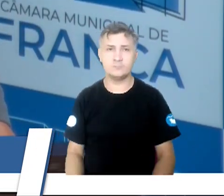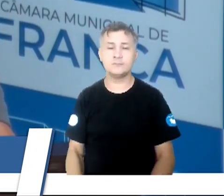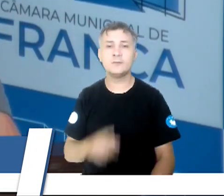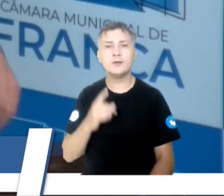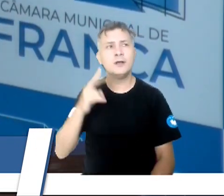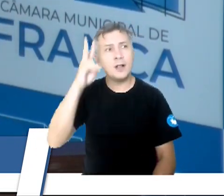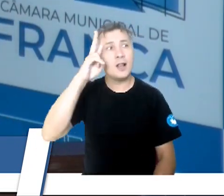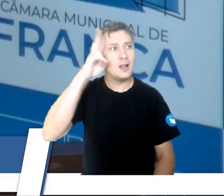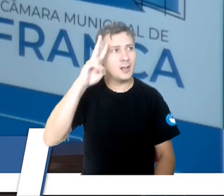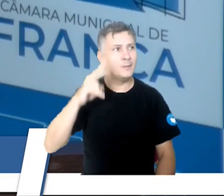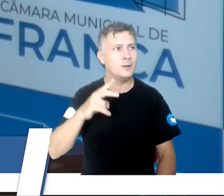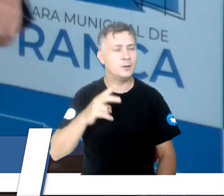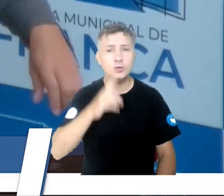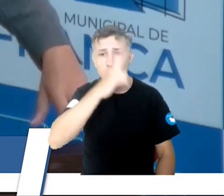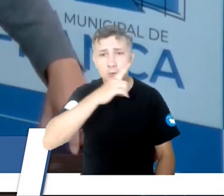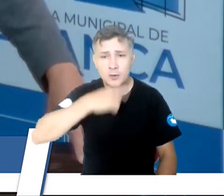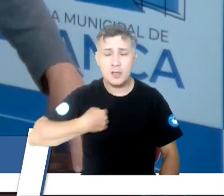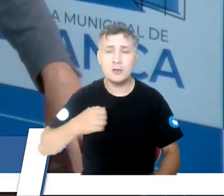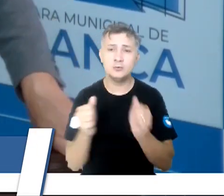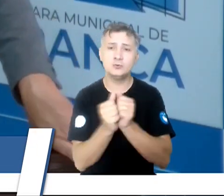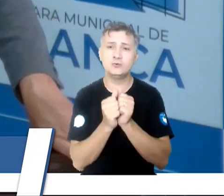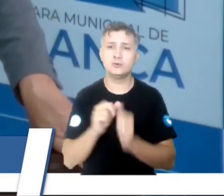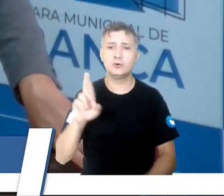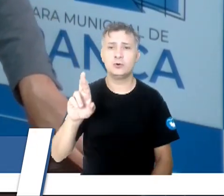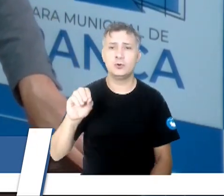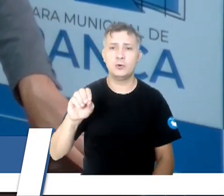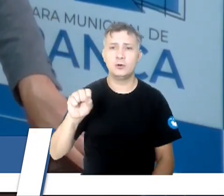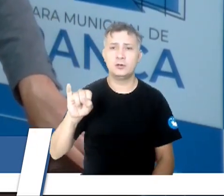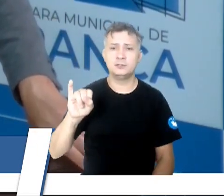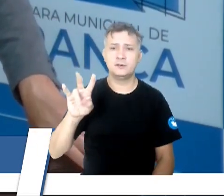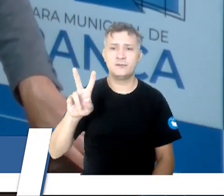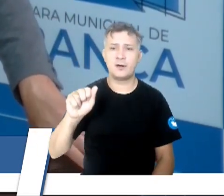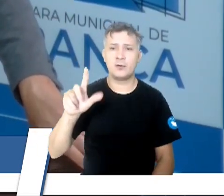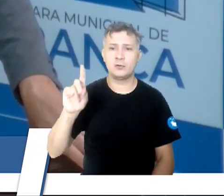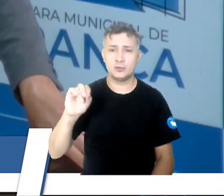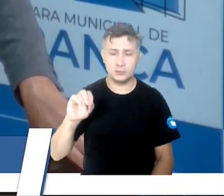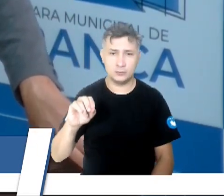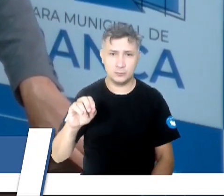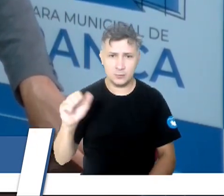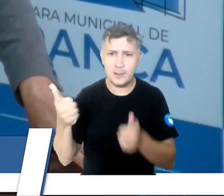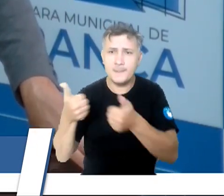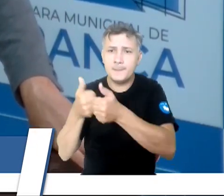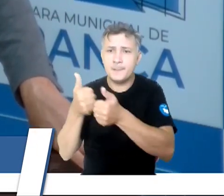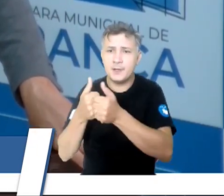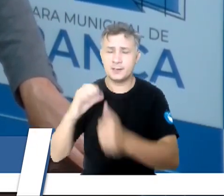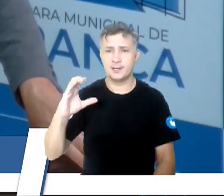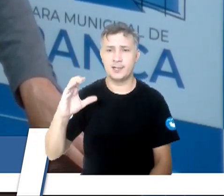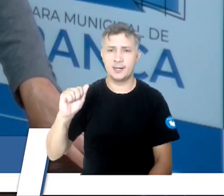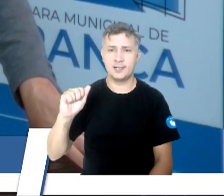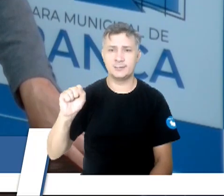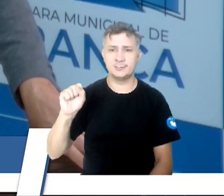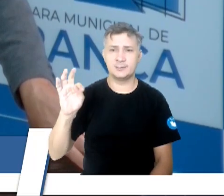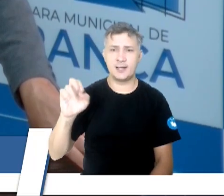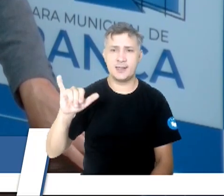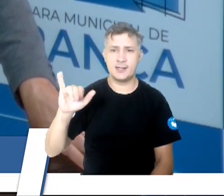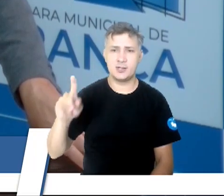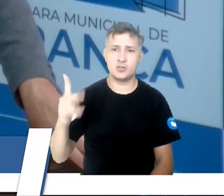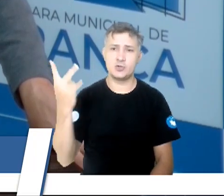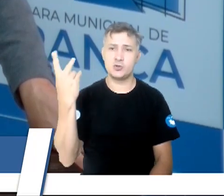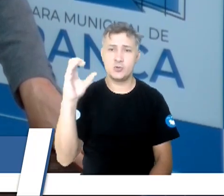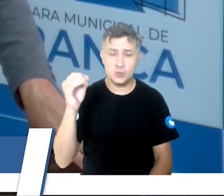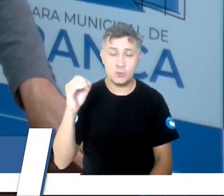e o Rosivaldo ali próximo ao Castelinho, eu estava saindo da minha irmã e